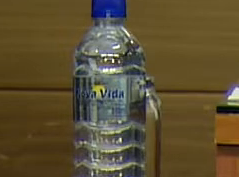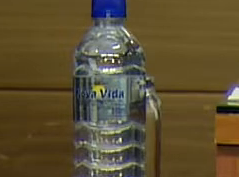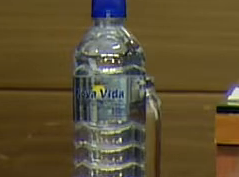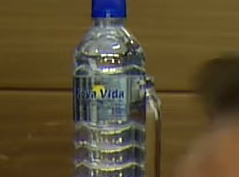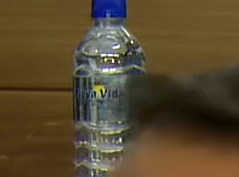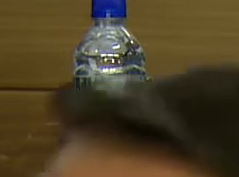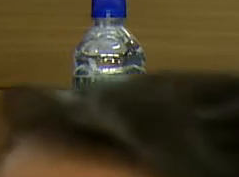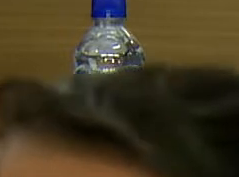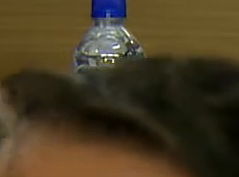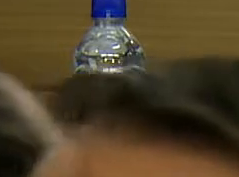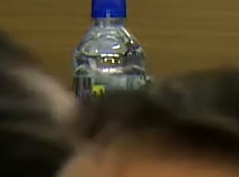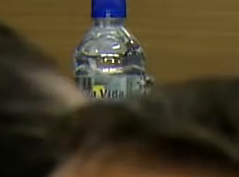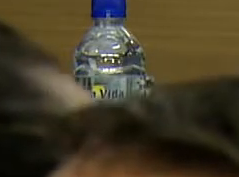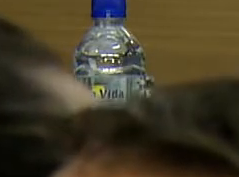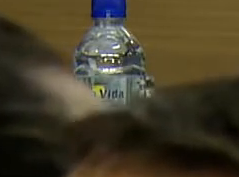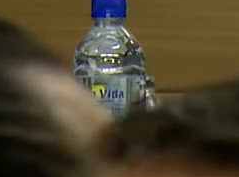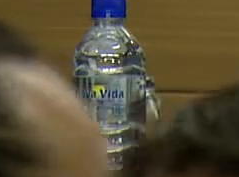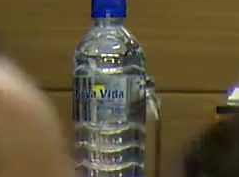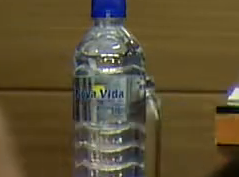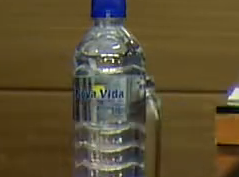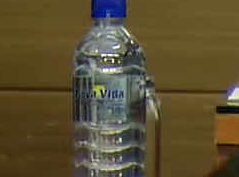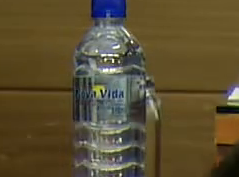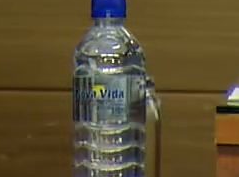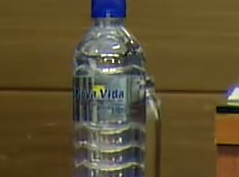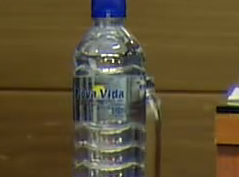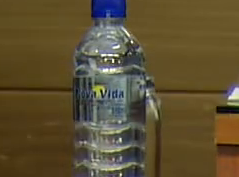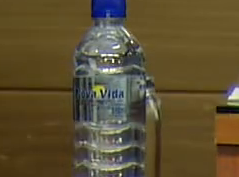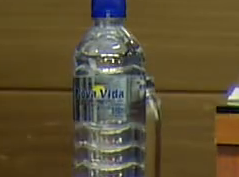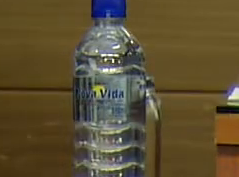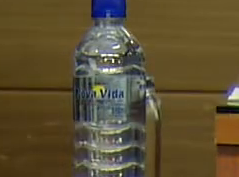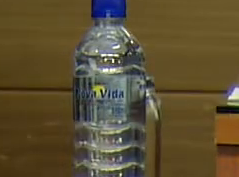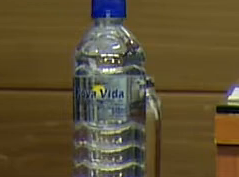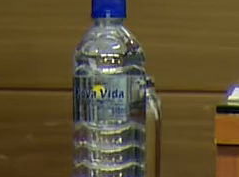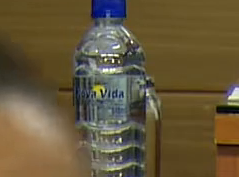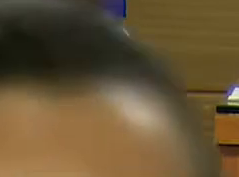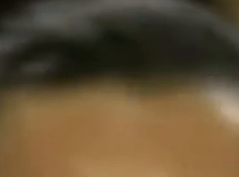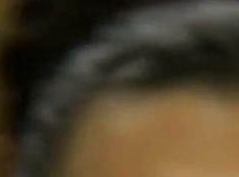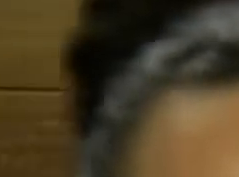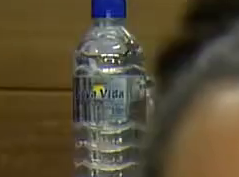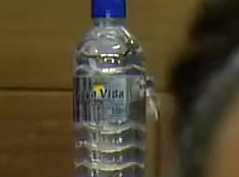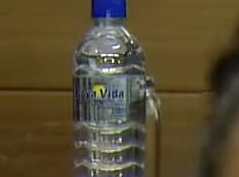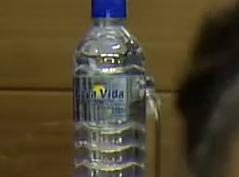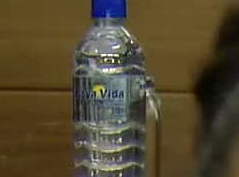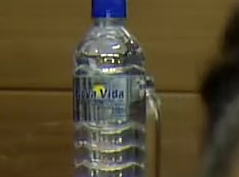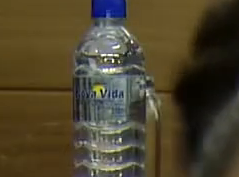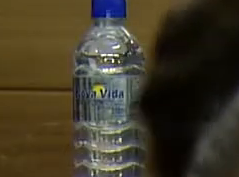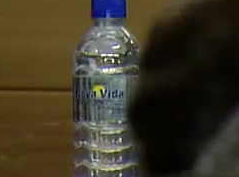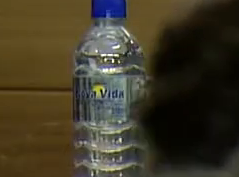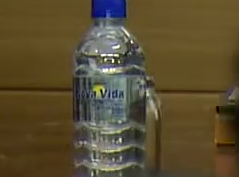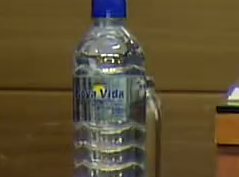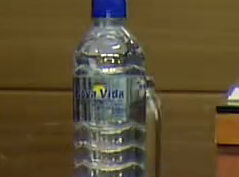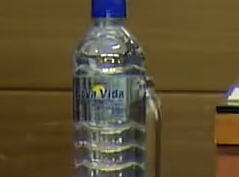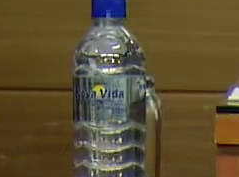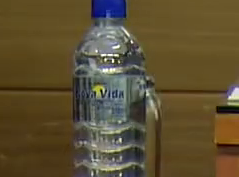de recursos financeiros referente ao mês de junho de 2017. Protocolo